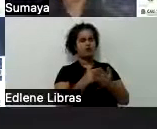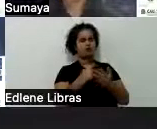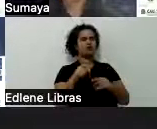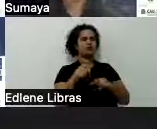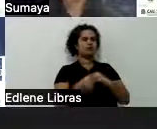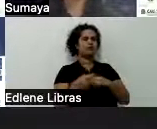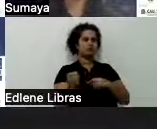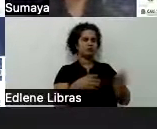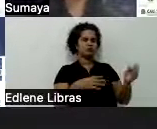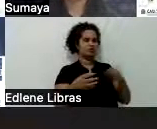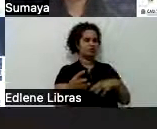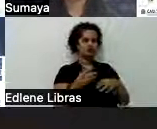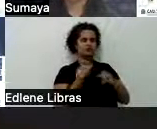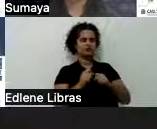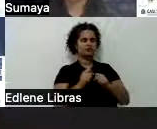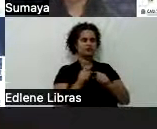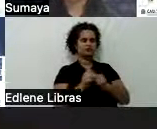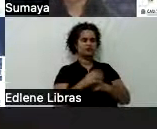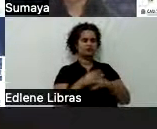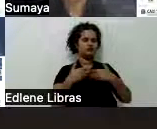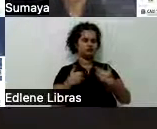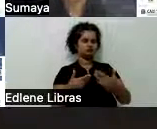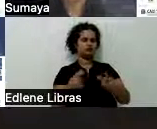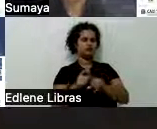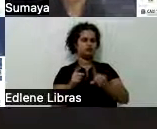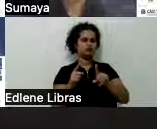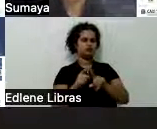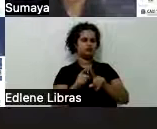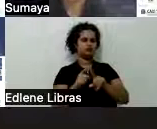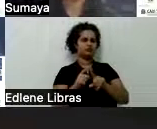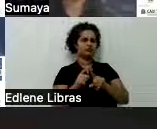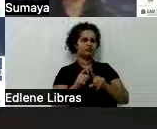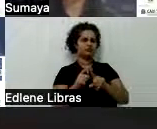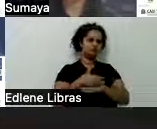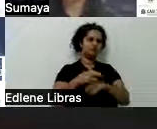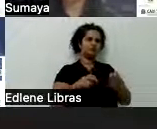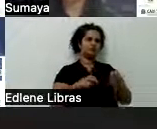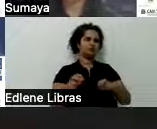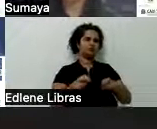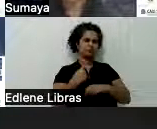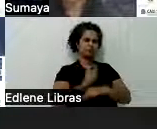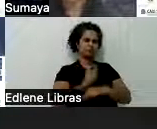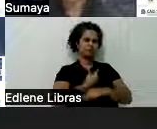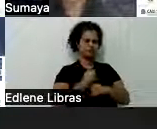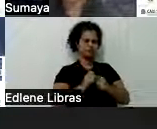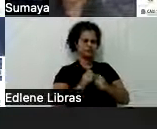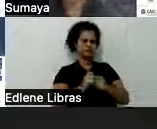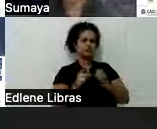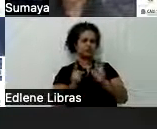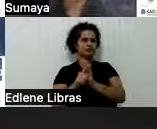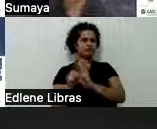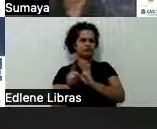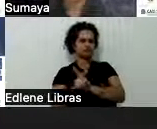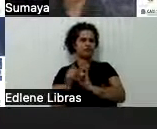eles nos convidaram também a fazer esse processo participativo, essas ações a gente fez consultas aos